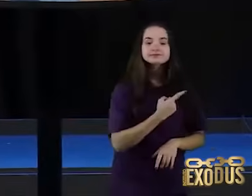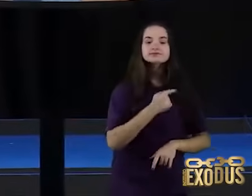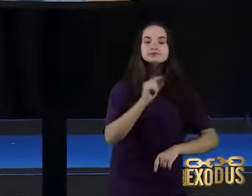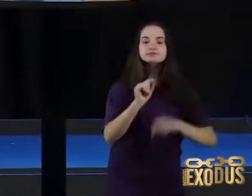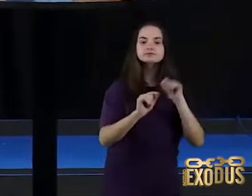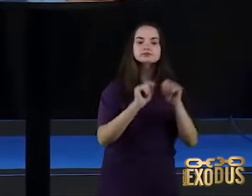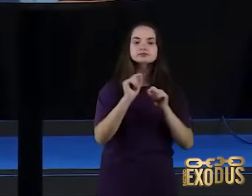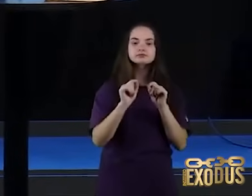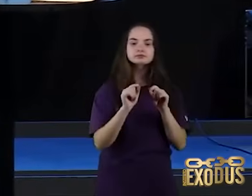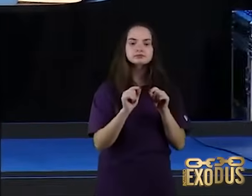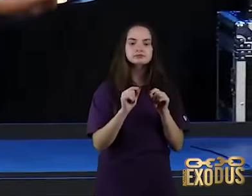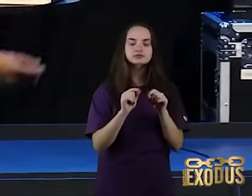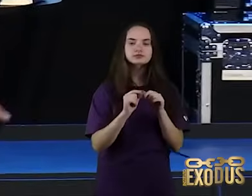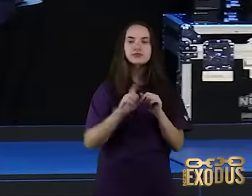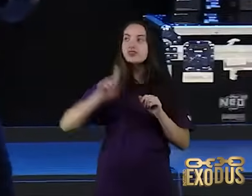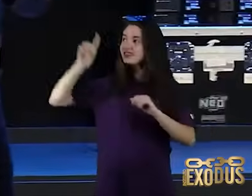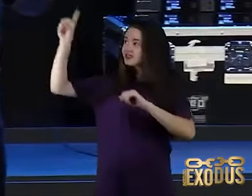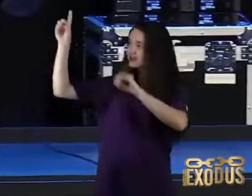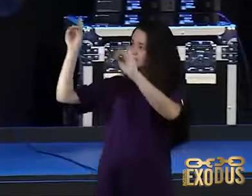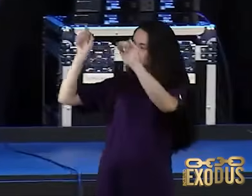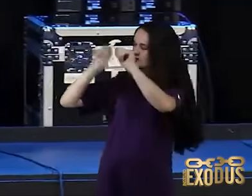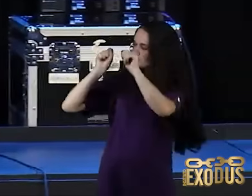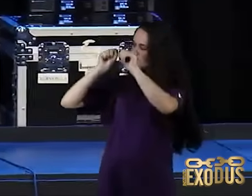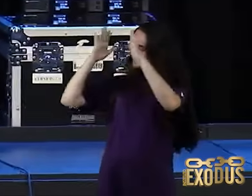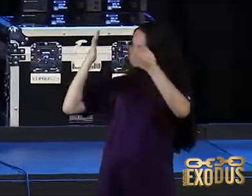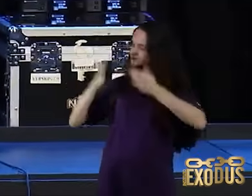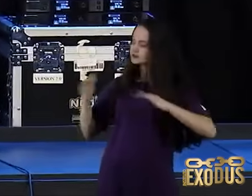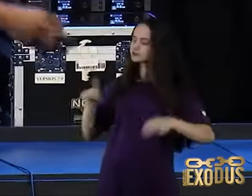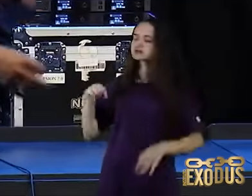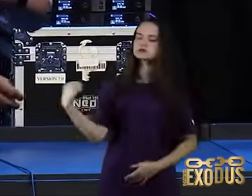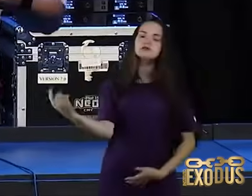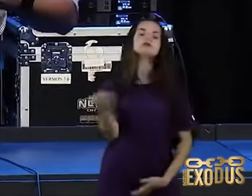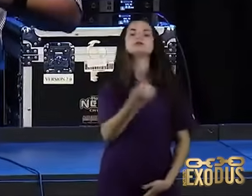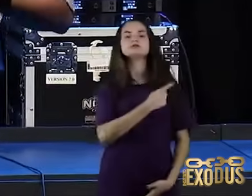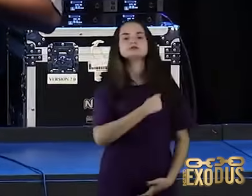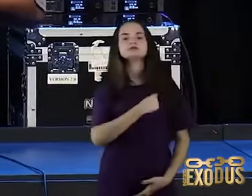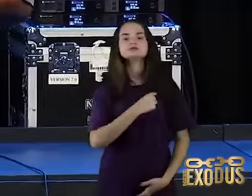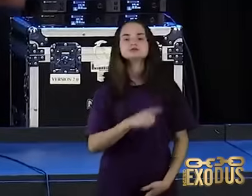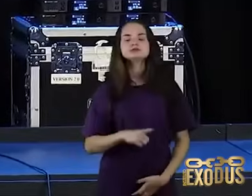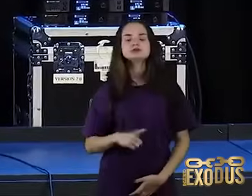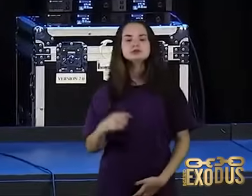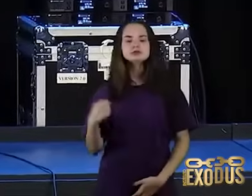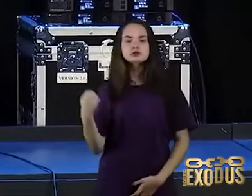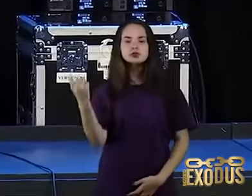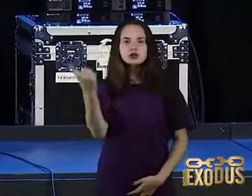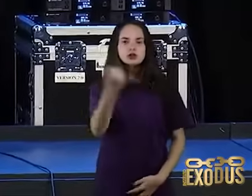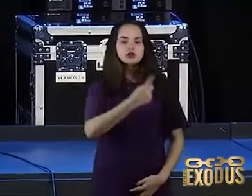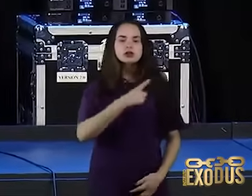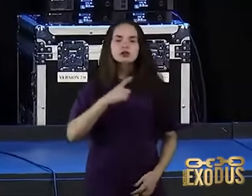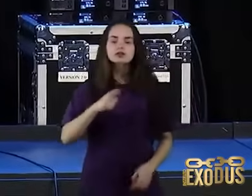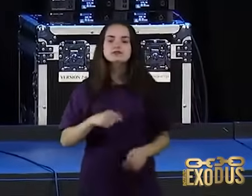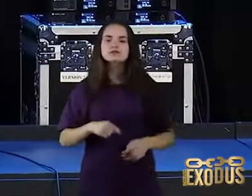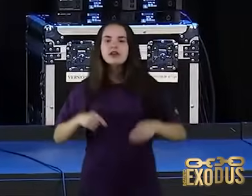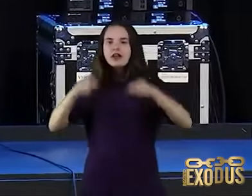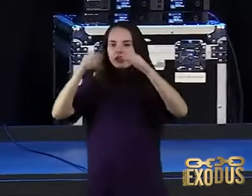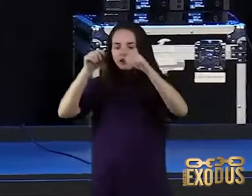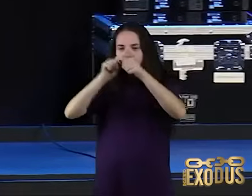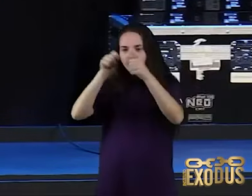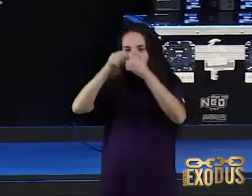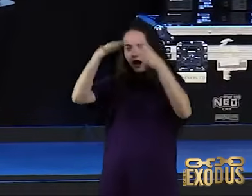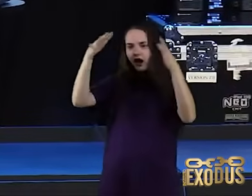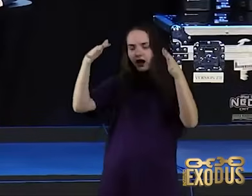gente é feito de da mão de Deus nós somos criados a imagem e semelhança de